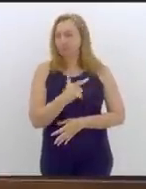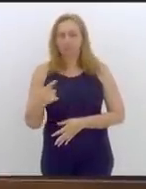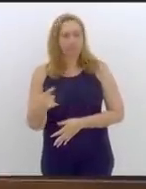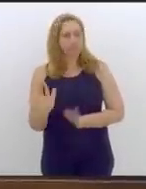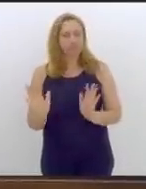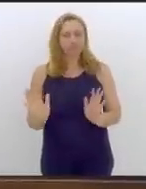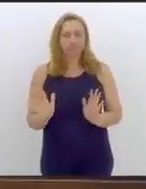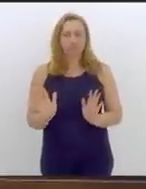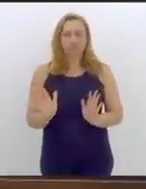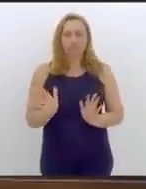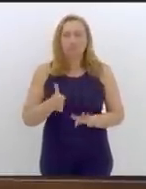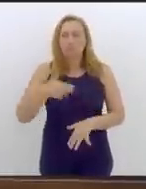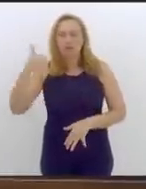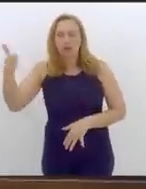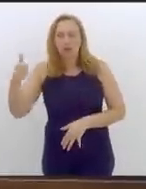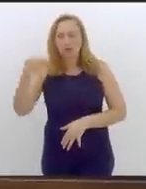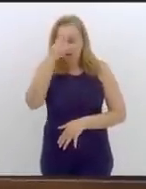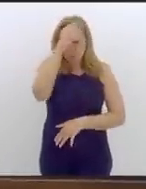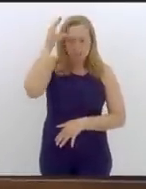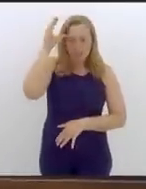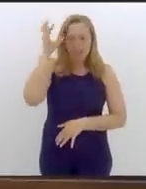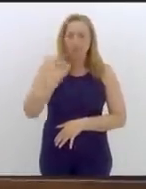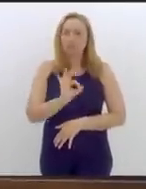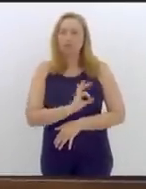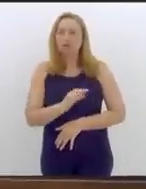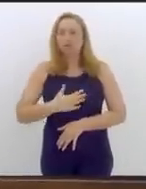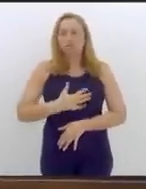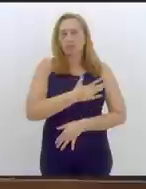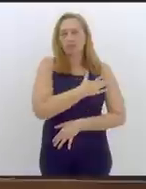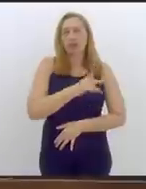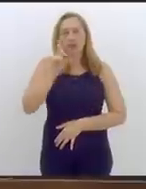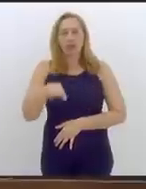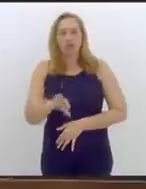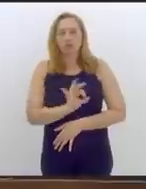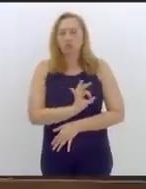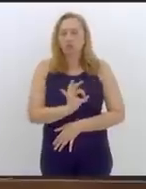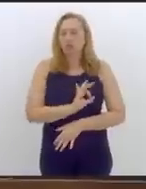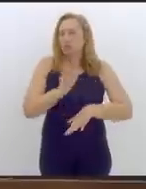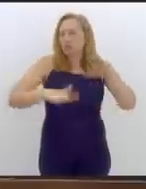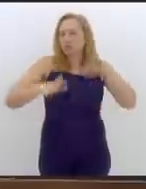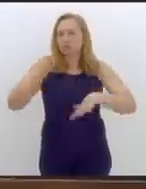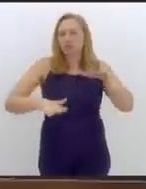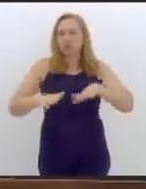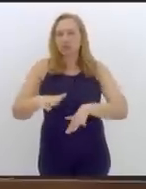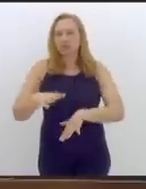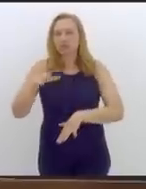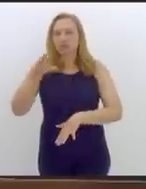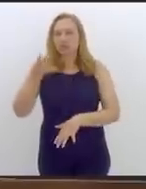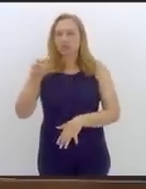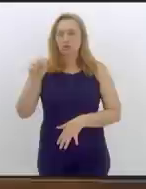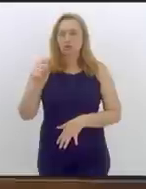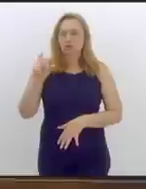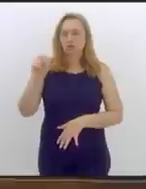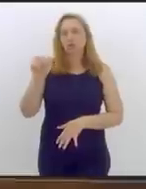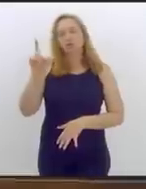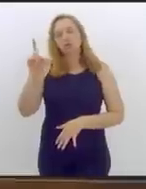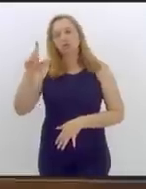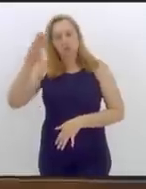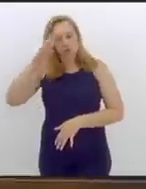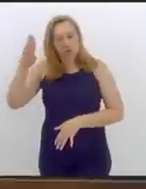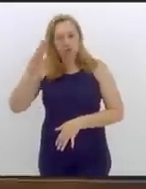uma maior cliente da polícia militar é o policial Independente se é soldado ou se é Coronel